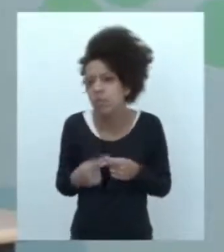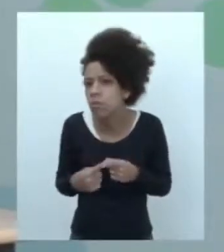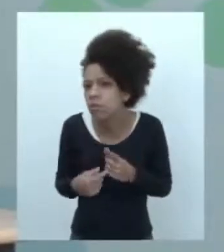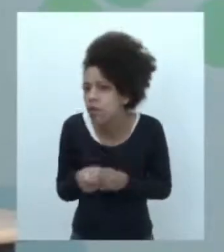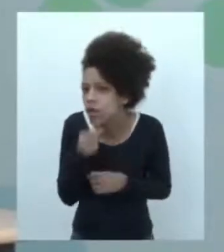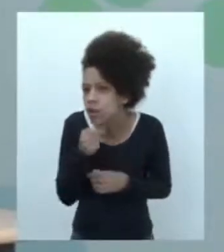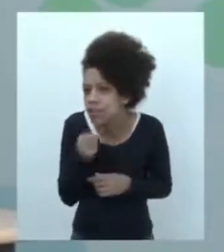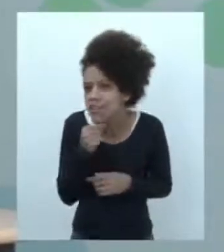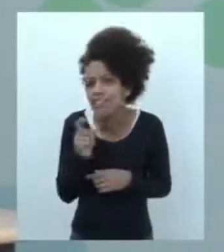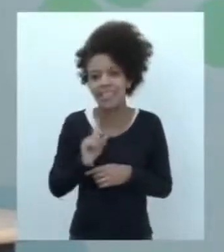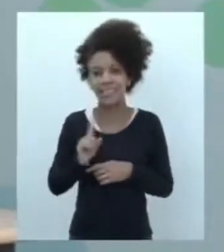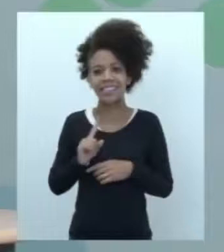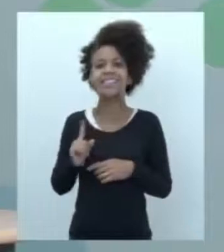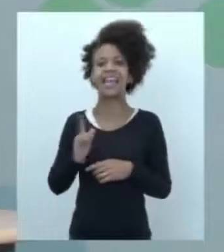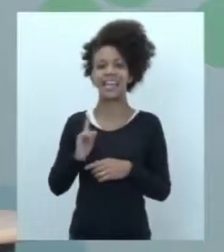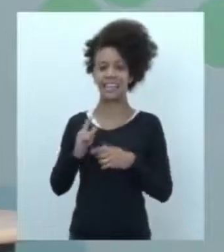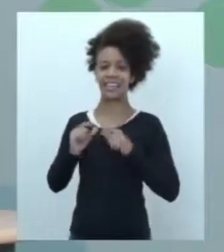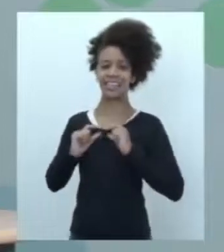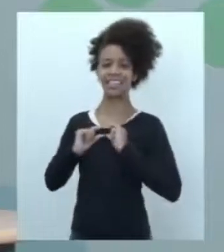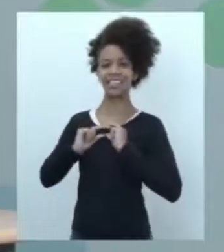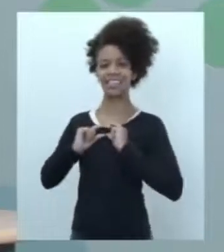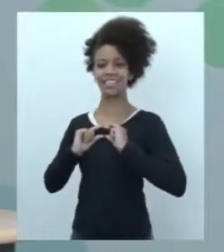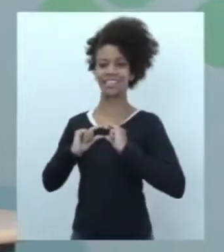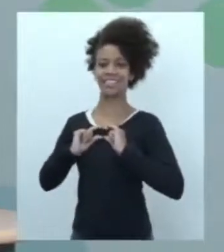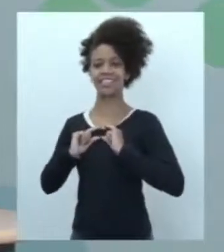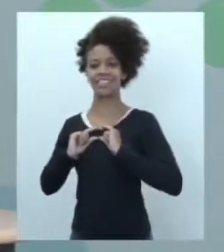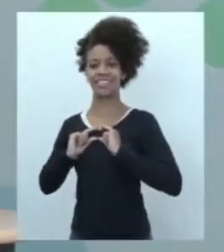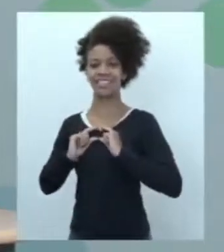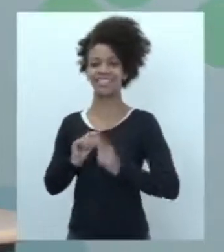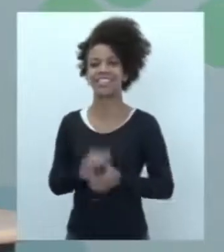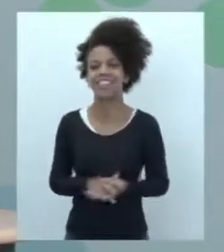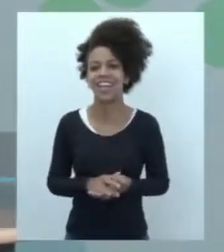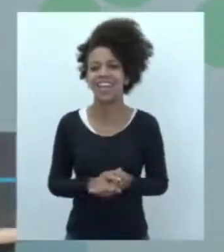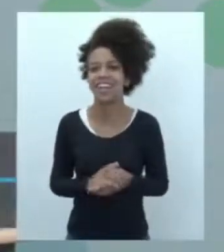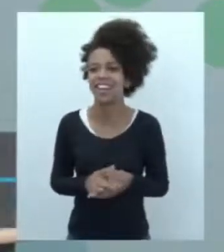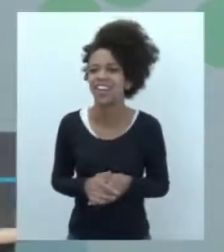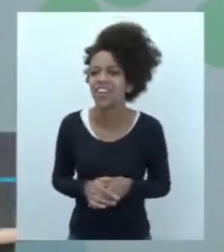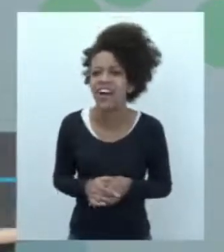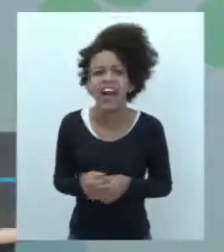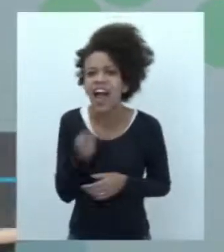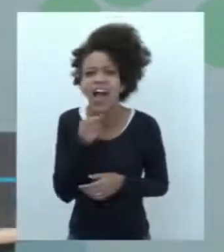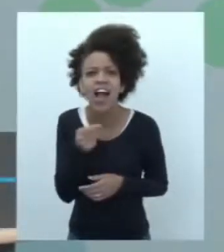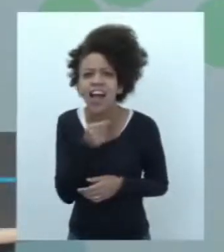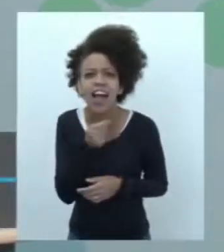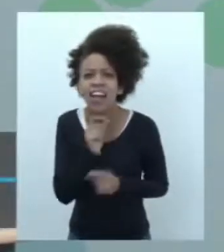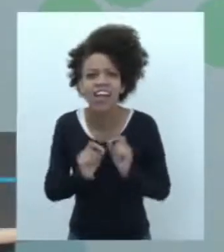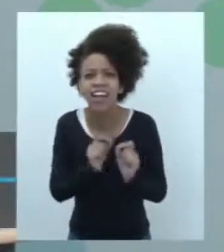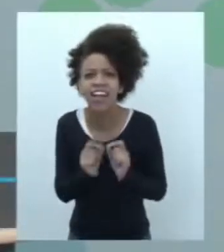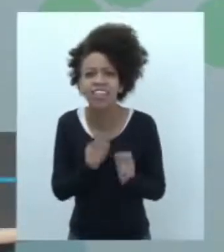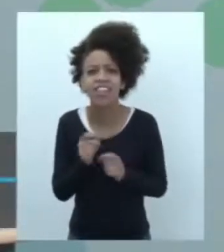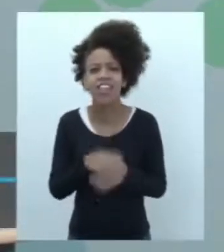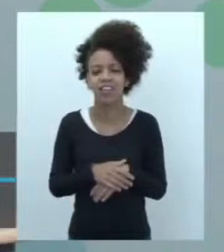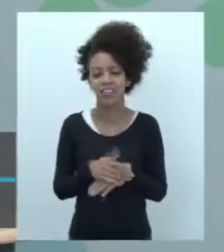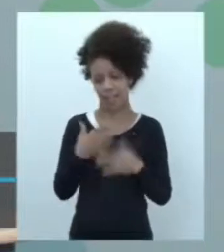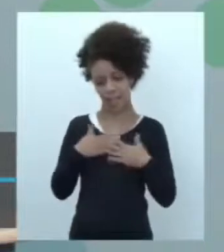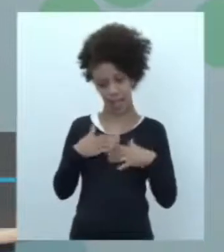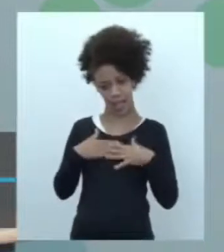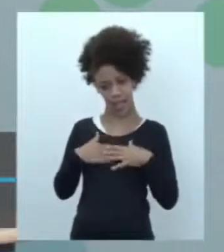nós estamos com microfone. Dá para ver aqui. Ela colocou no chat, cadê o microfone? Então tá aqui, gente, fiquem